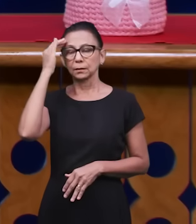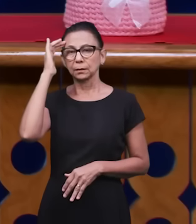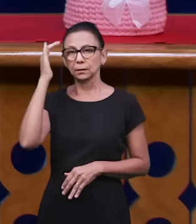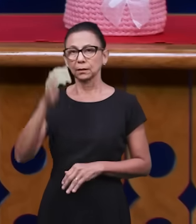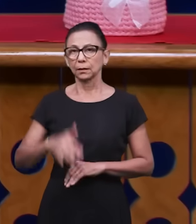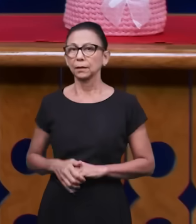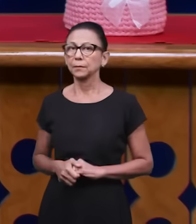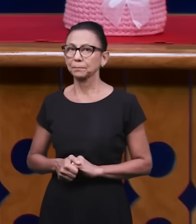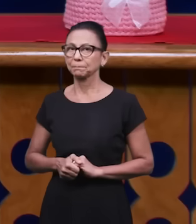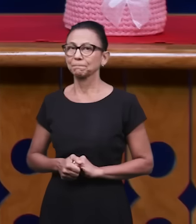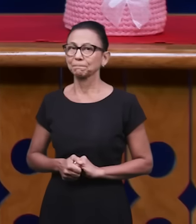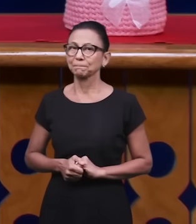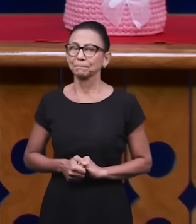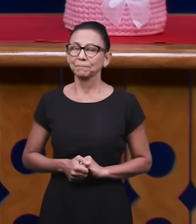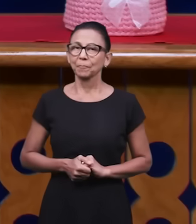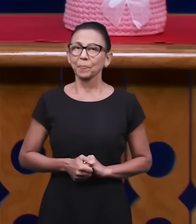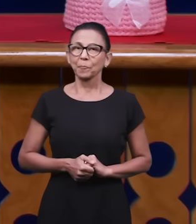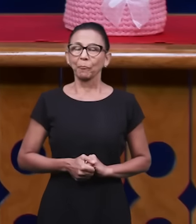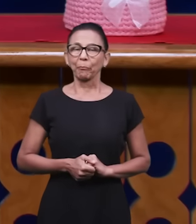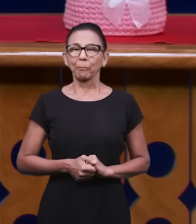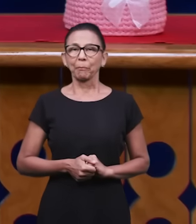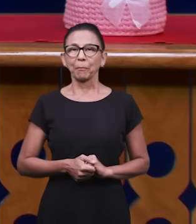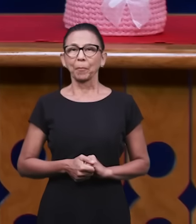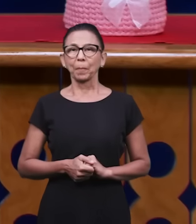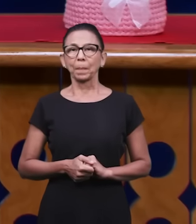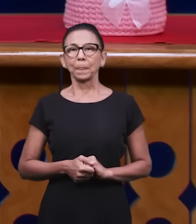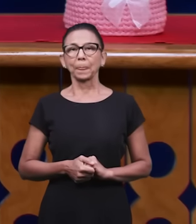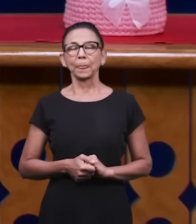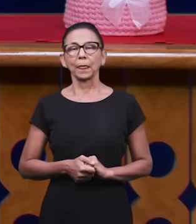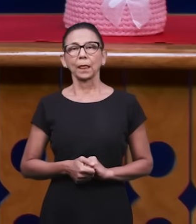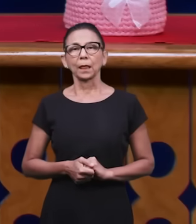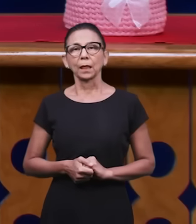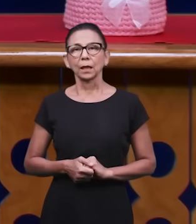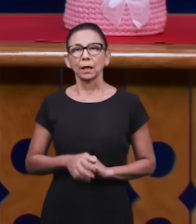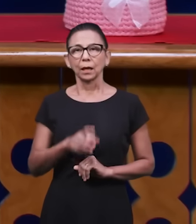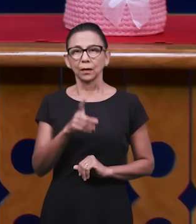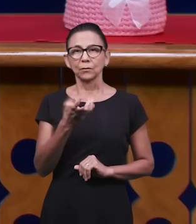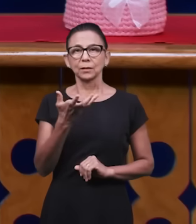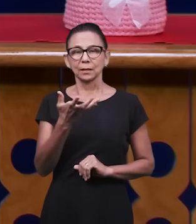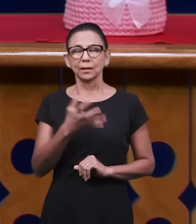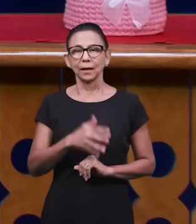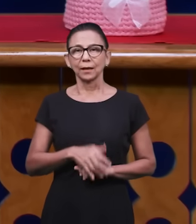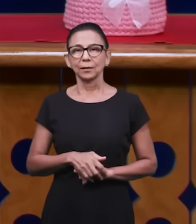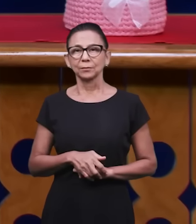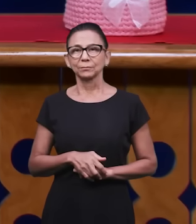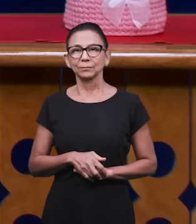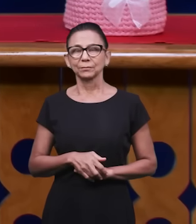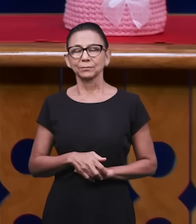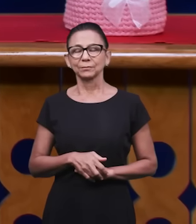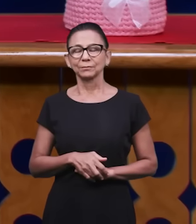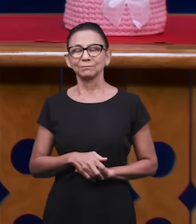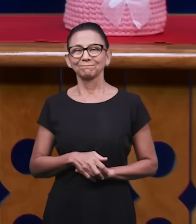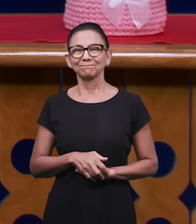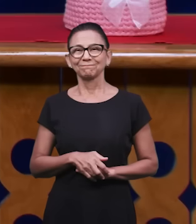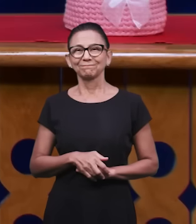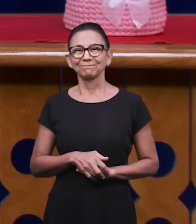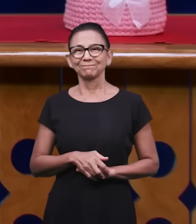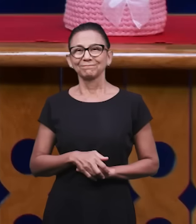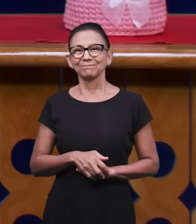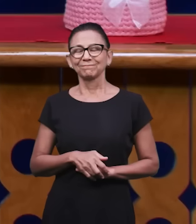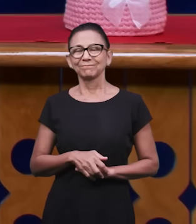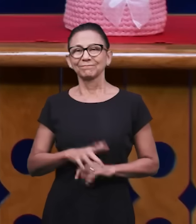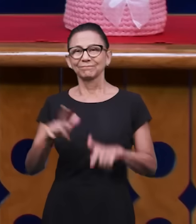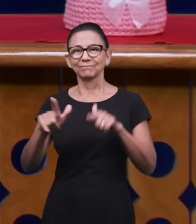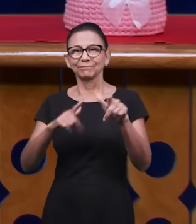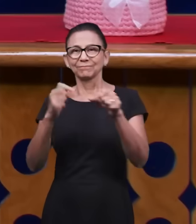estar disposto a ser enviado, executar aquilo que está na sua mão, dar fruto, fazer o fruto permanecer, a Bíblia nos garante que tudo